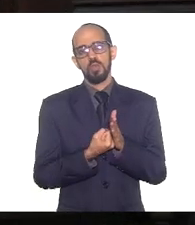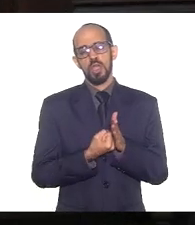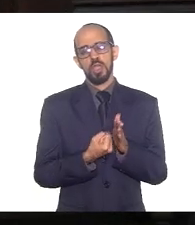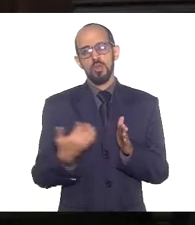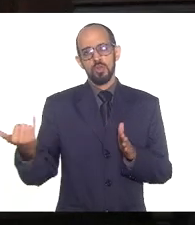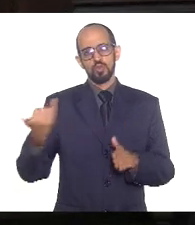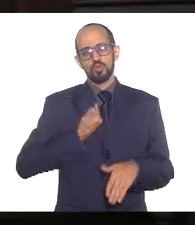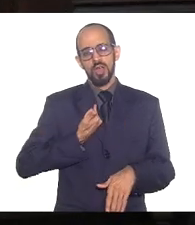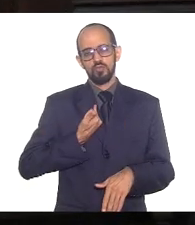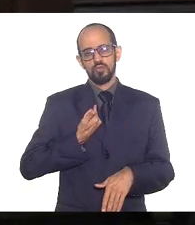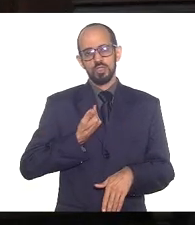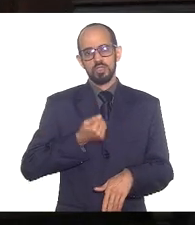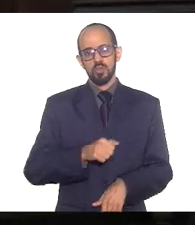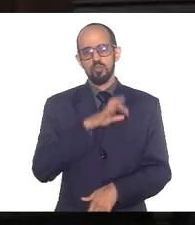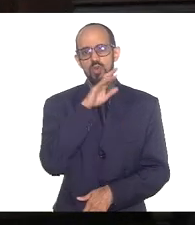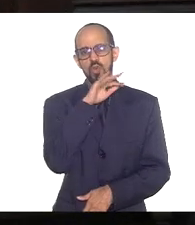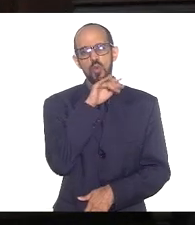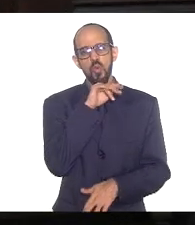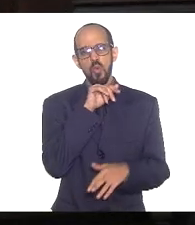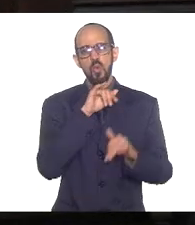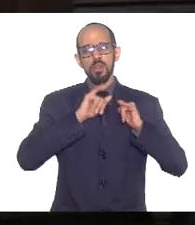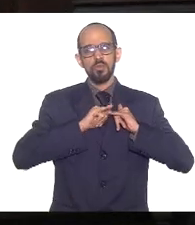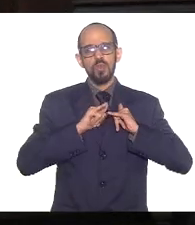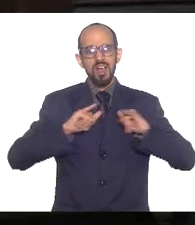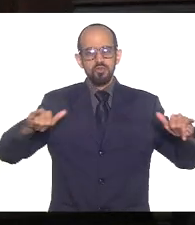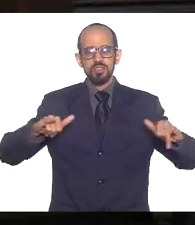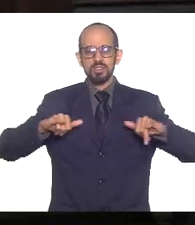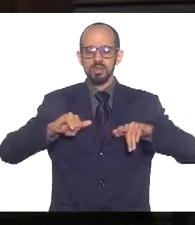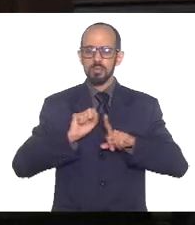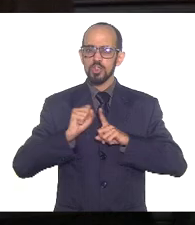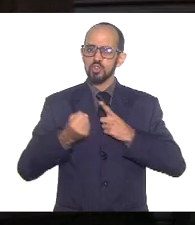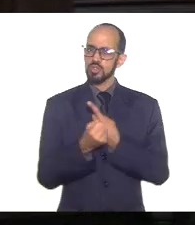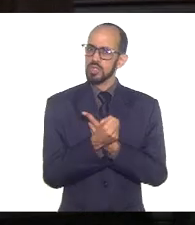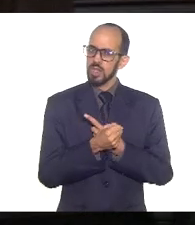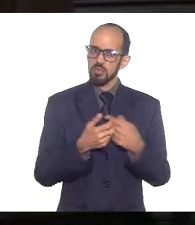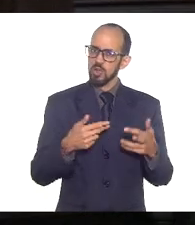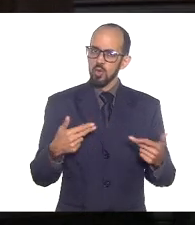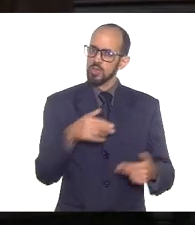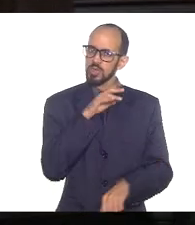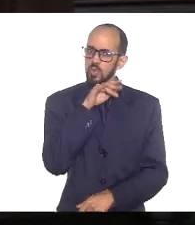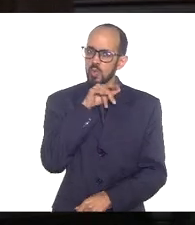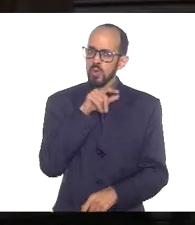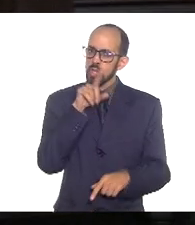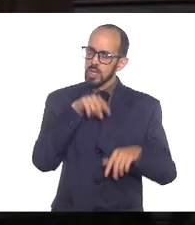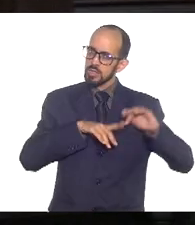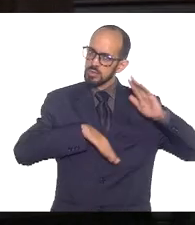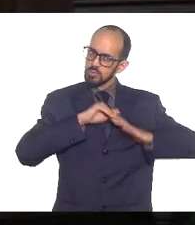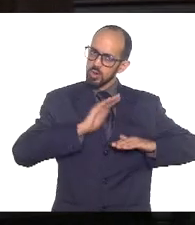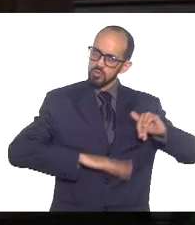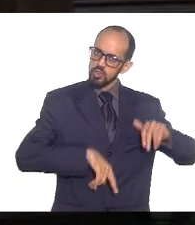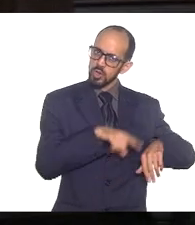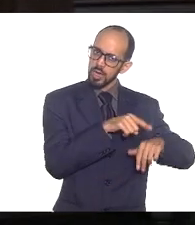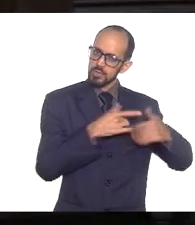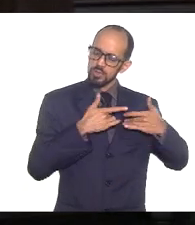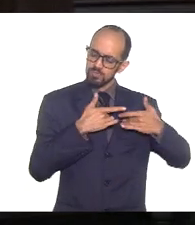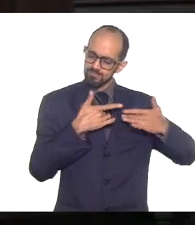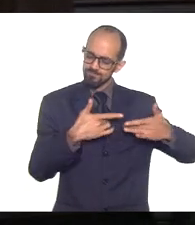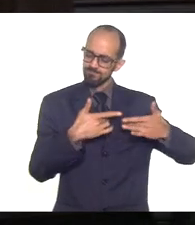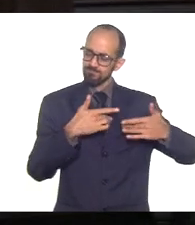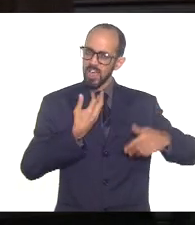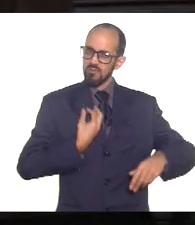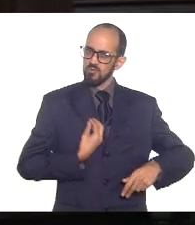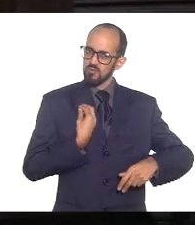manda um recado muito ruim para nossa sociedade de que esses profissionais que estão dando a sua vida